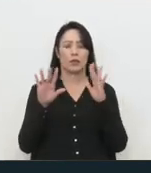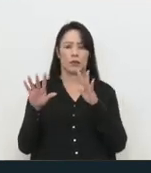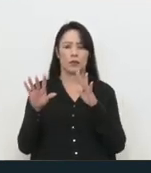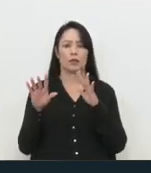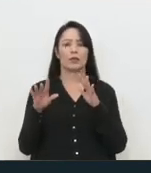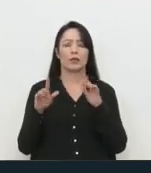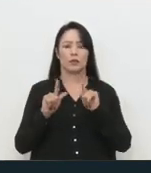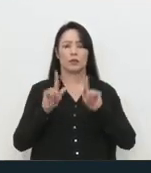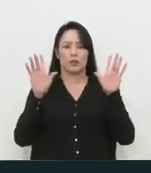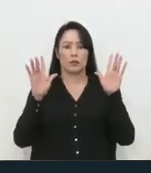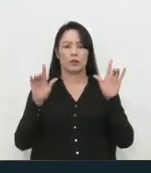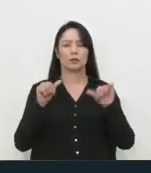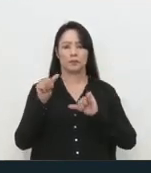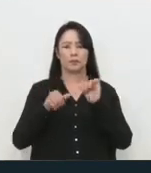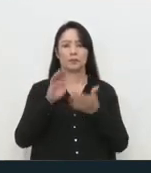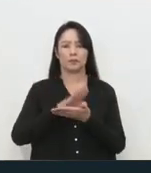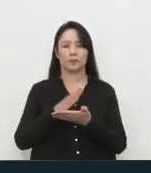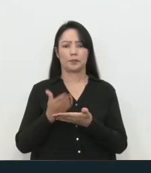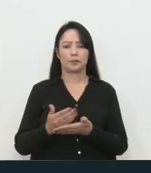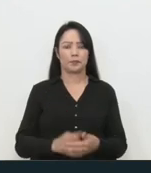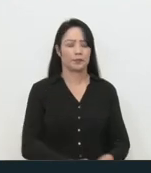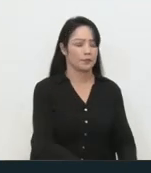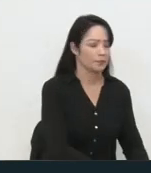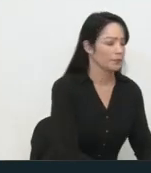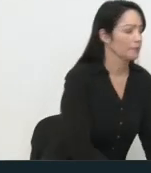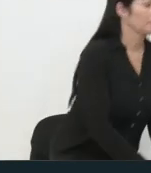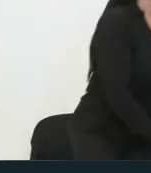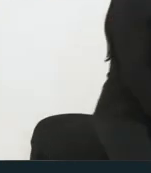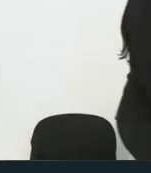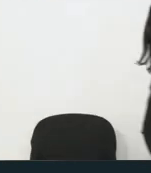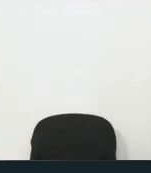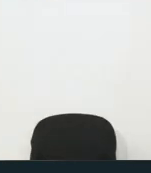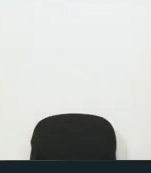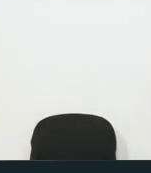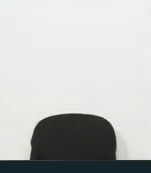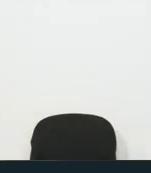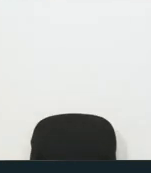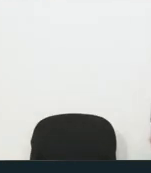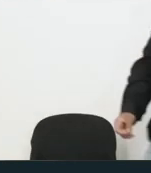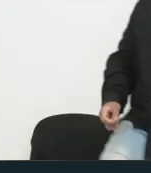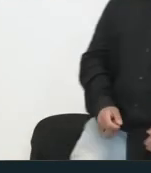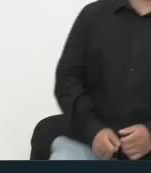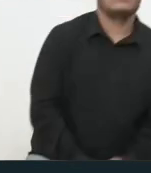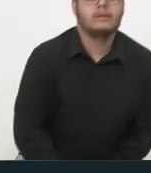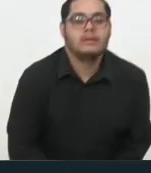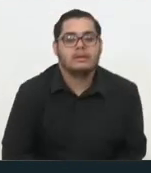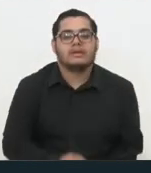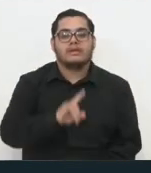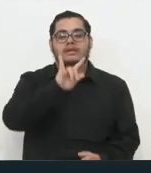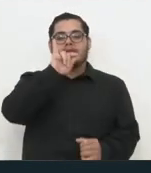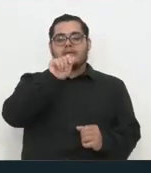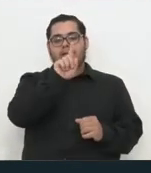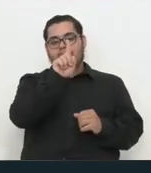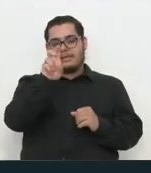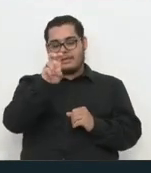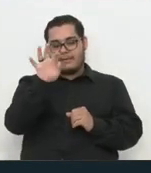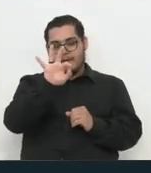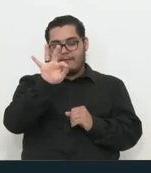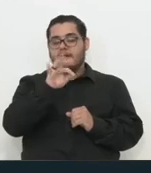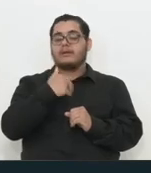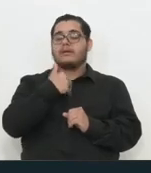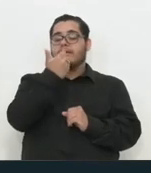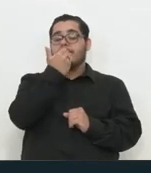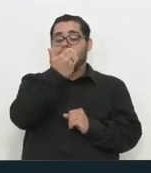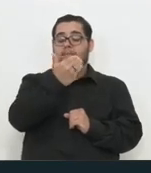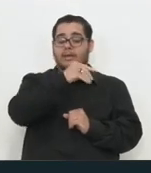Guarulhos ocorrido na quinta sessão ordinária realizada no dia 15 de fevereiro solicito as lideranças partidárias que procedem suas